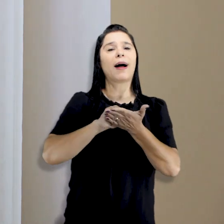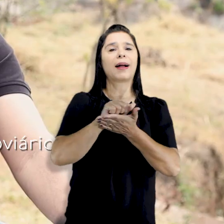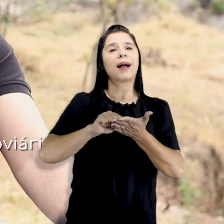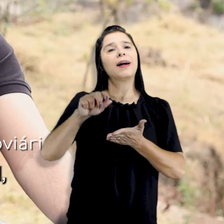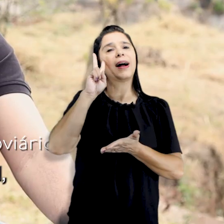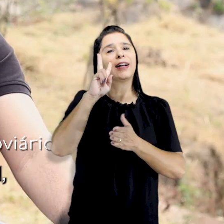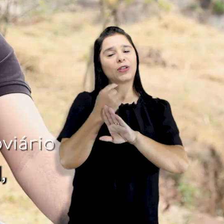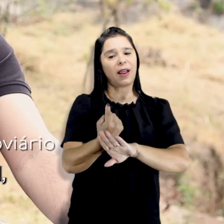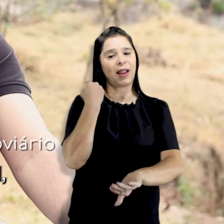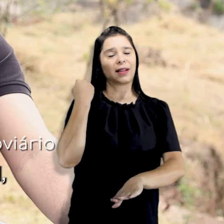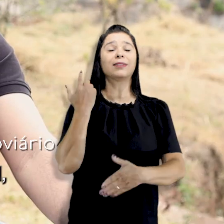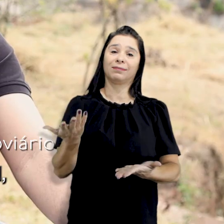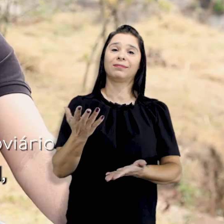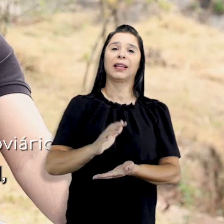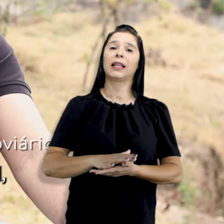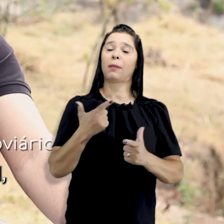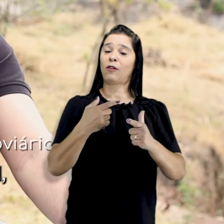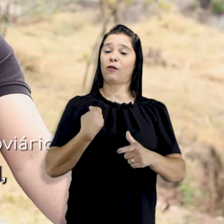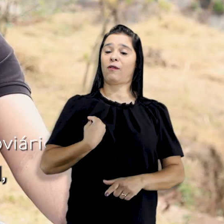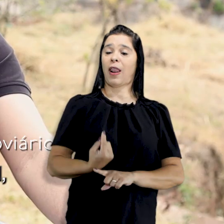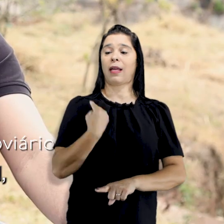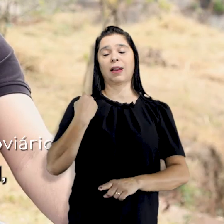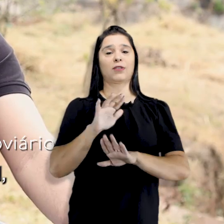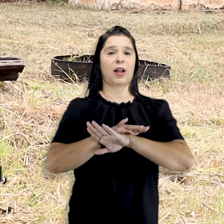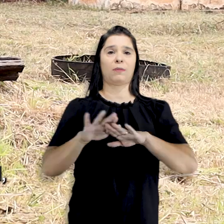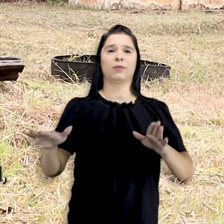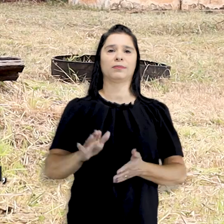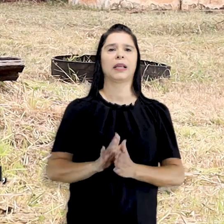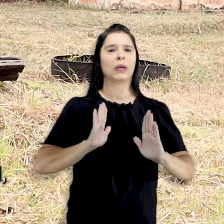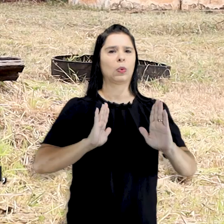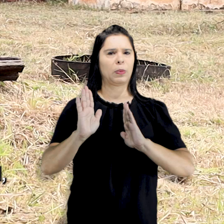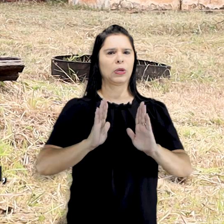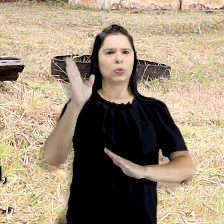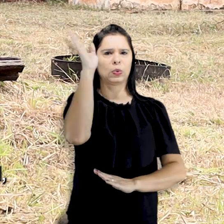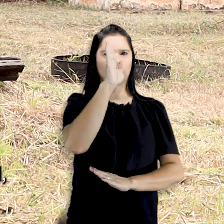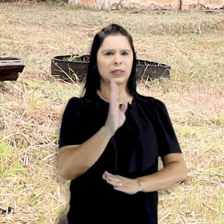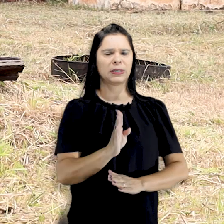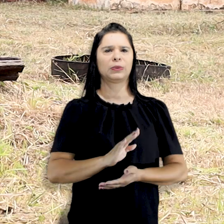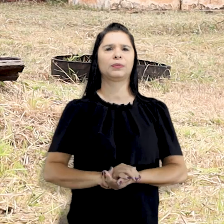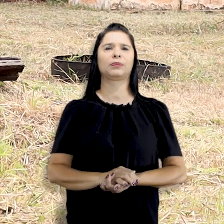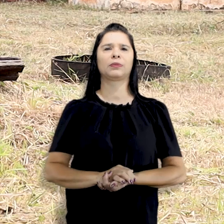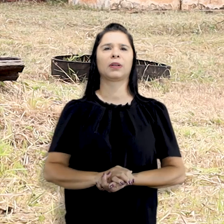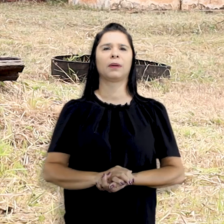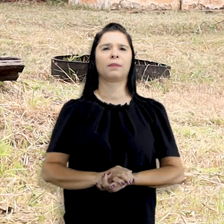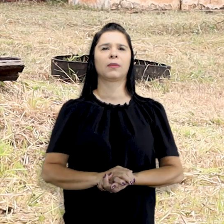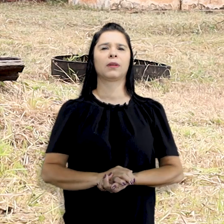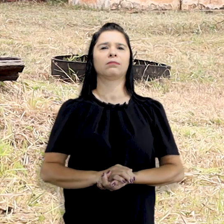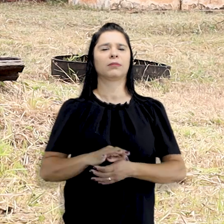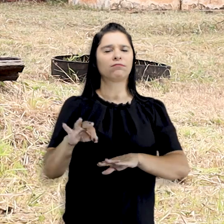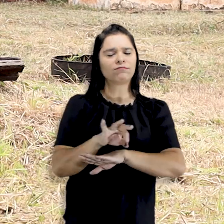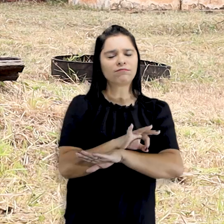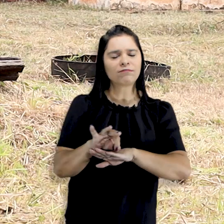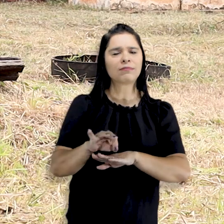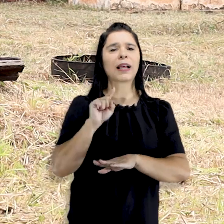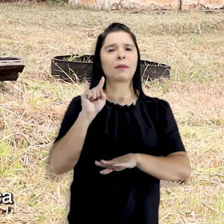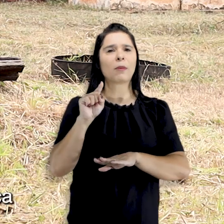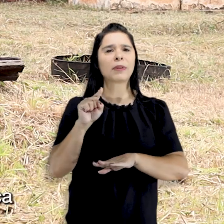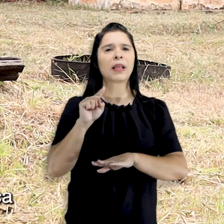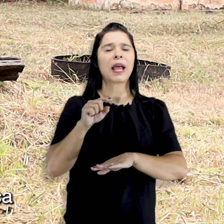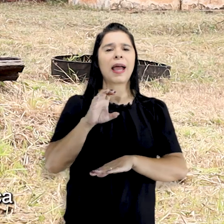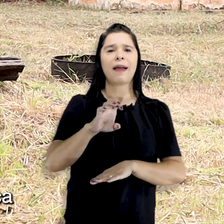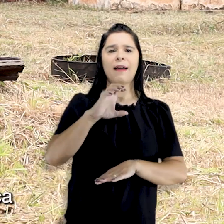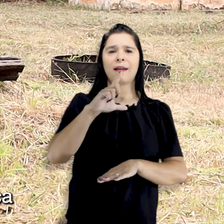passados. E naquele período, no Brasil, o período arquitetônico daquele momento era o período eclético.